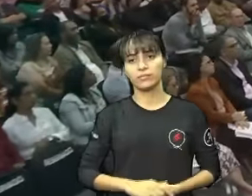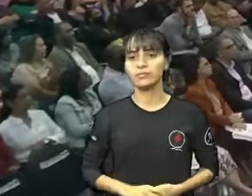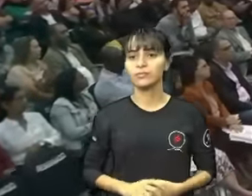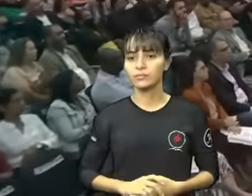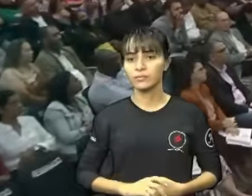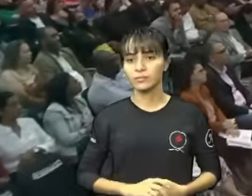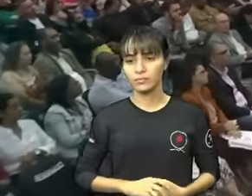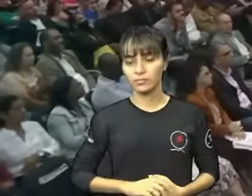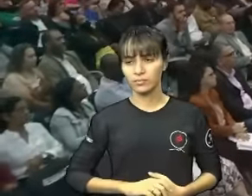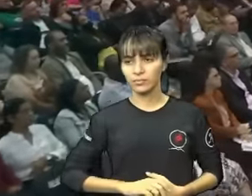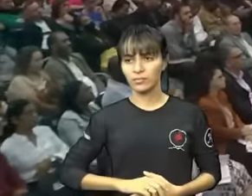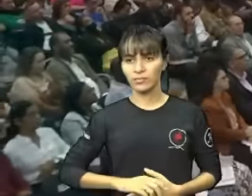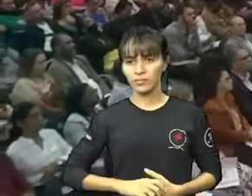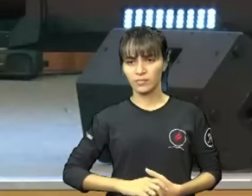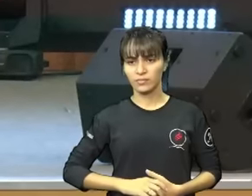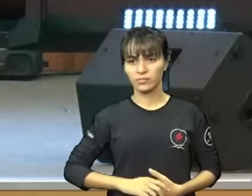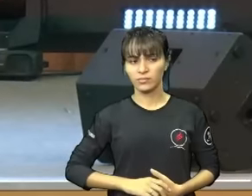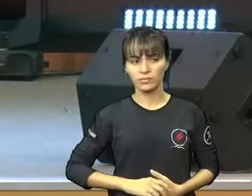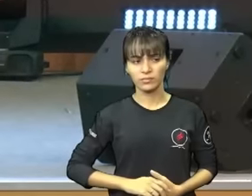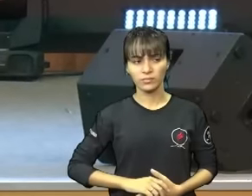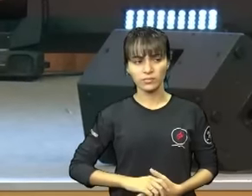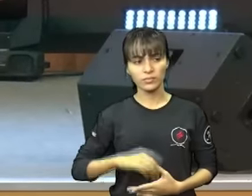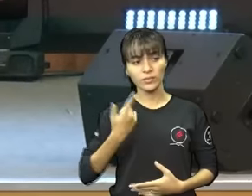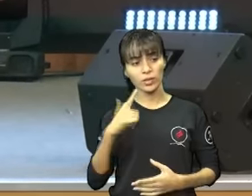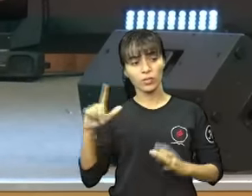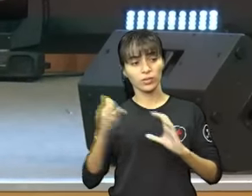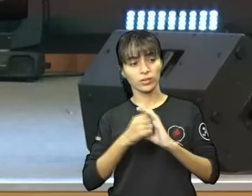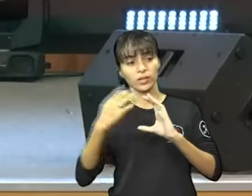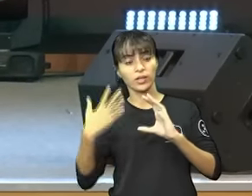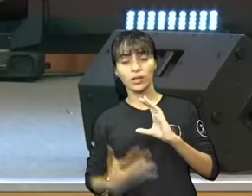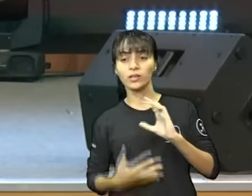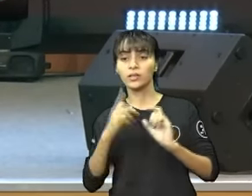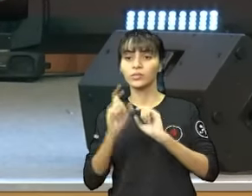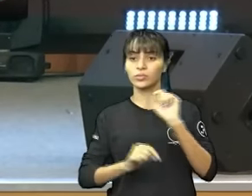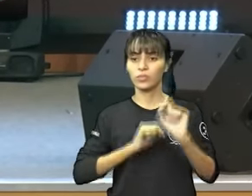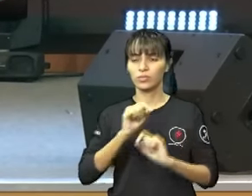há uma outra característica é